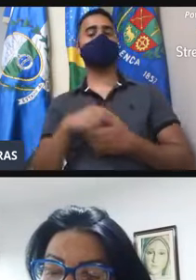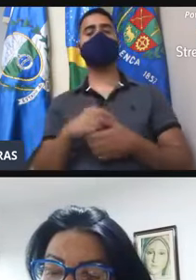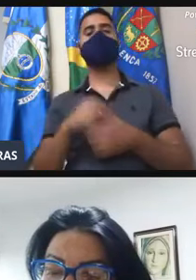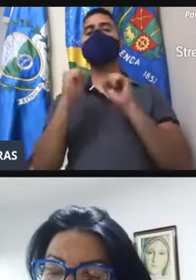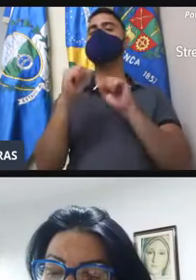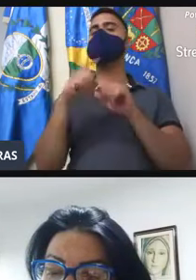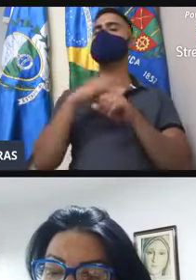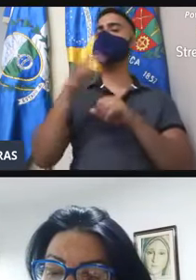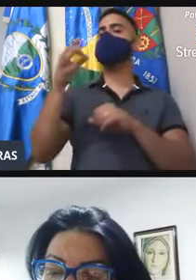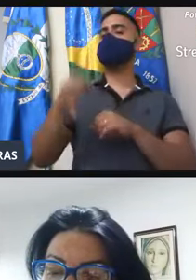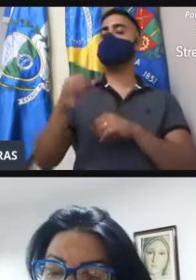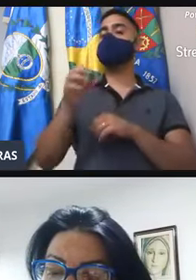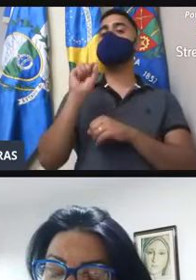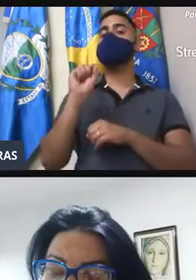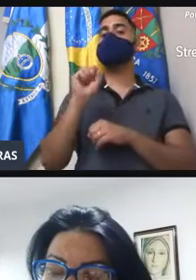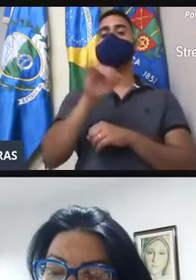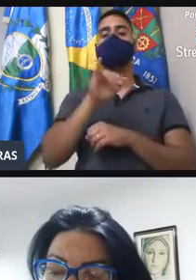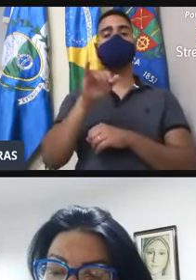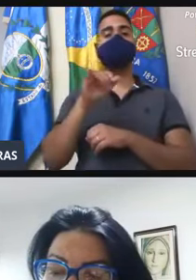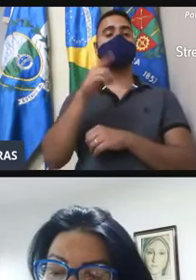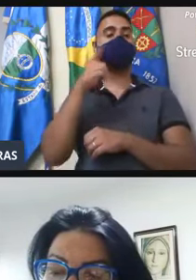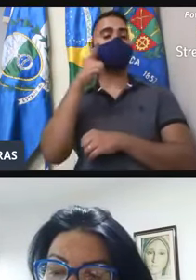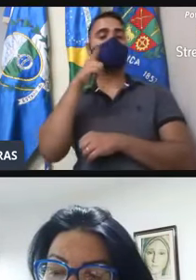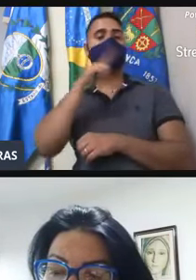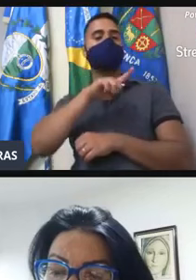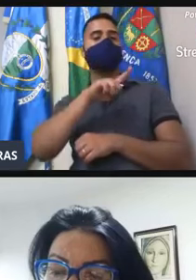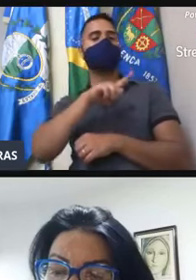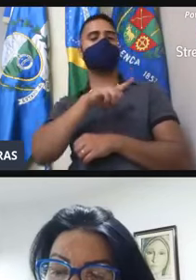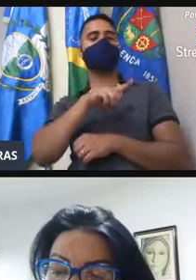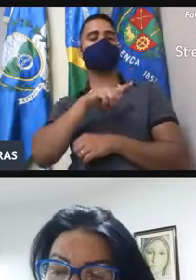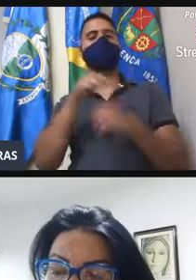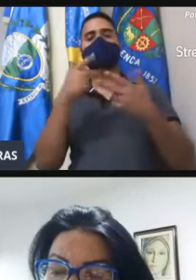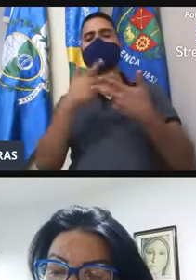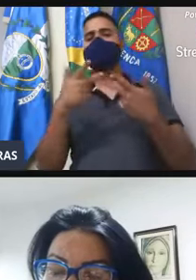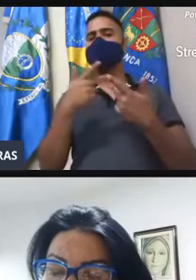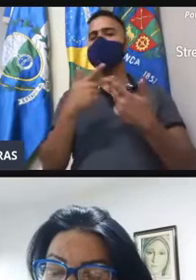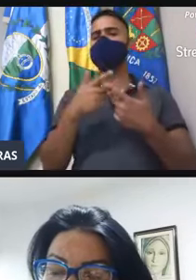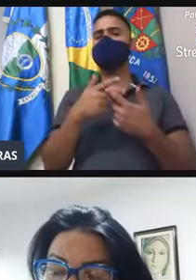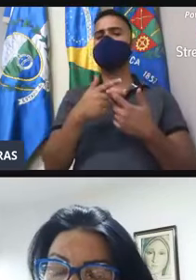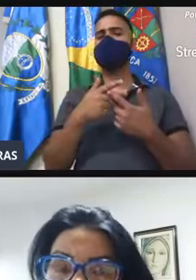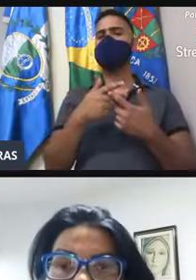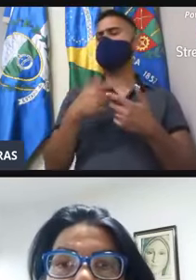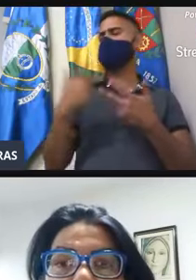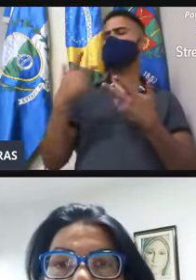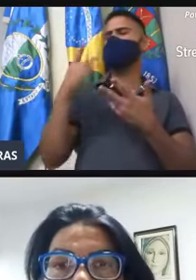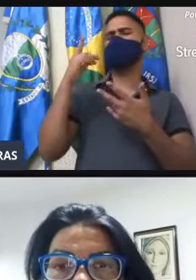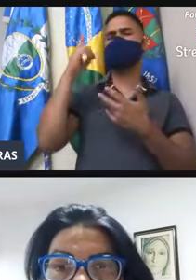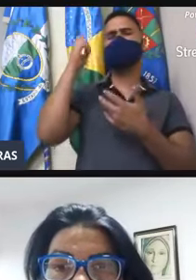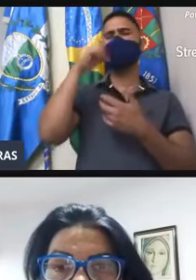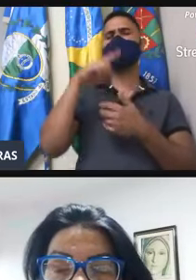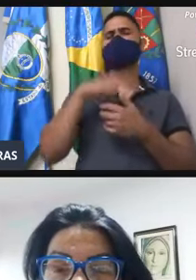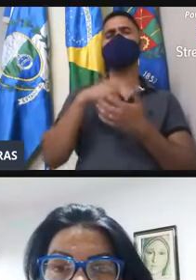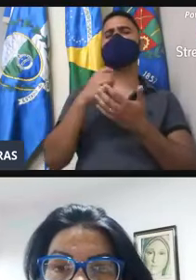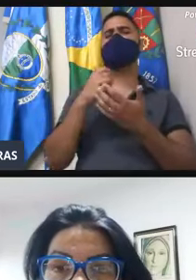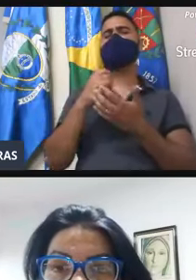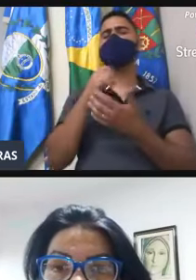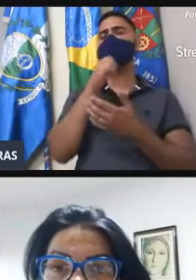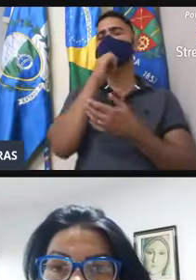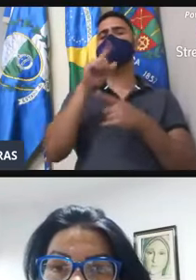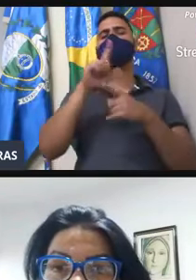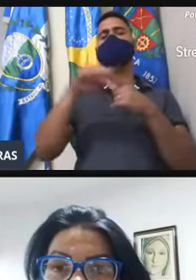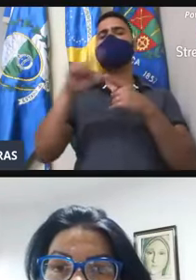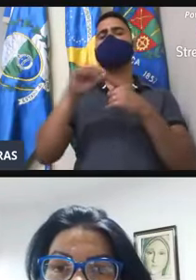ter certeza, secretária, se a senhora conseguir um feito como esse, que não é tão difícil, alugar uma casa hoje no município de